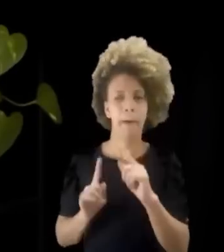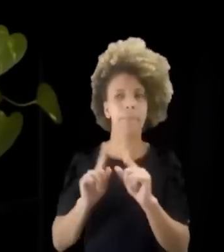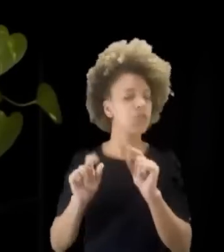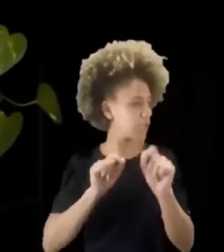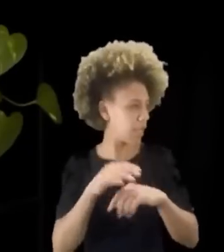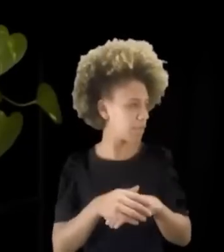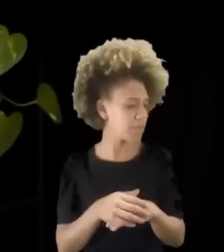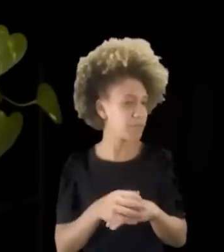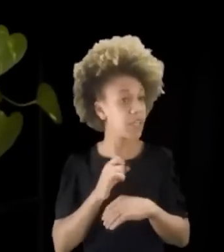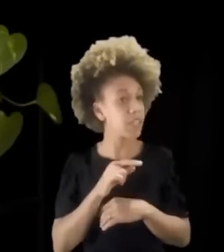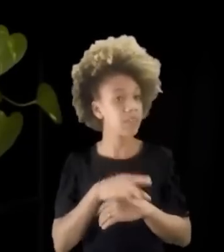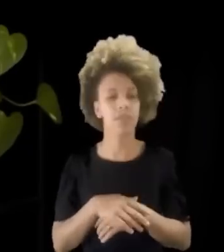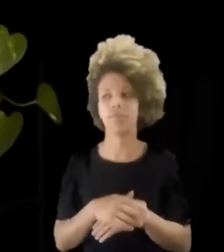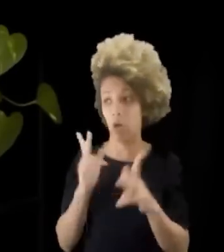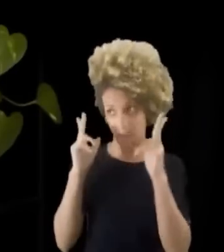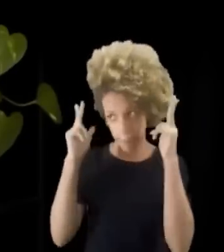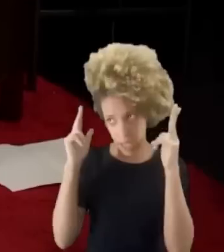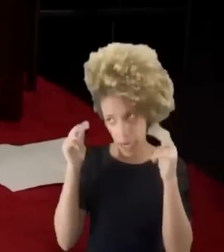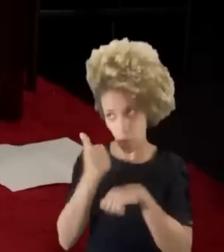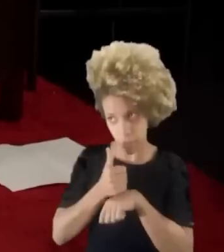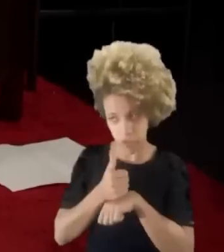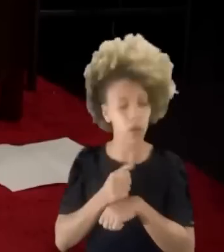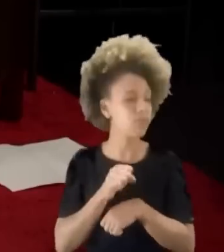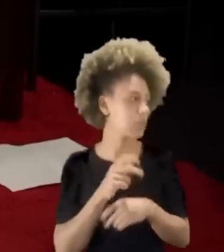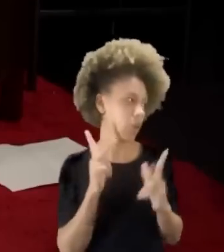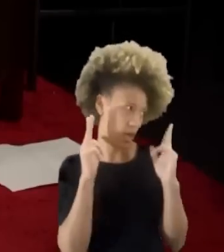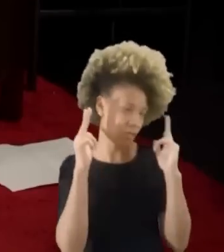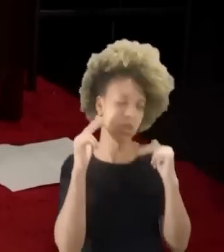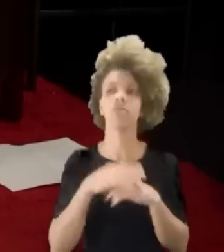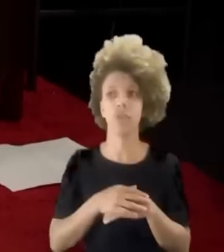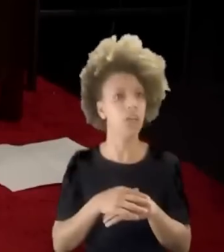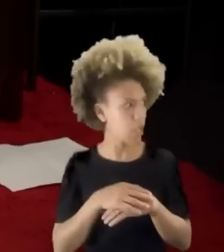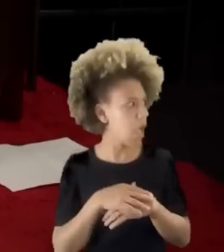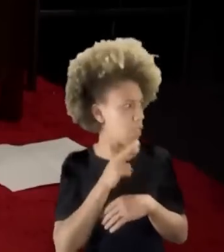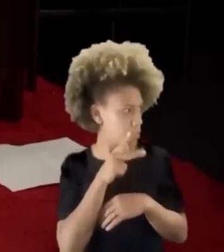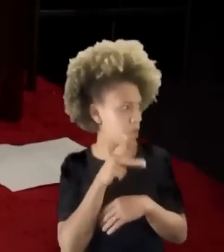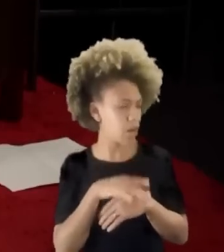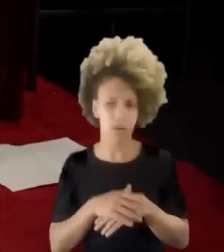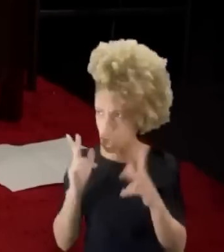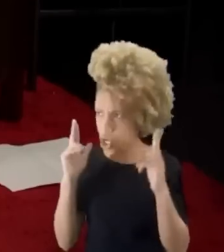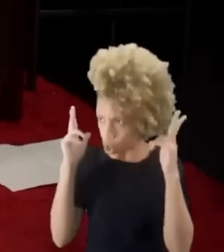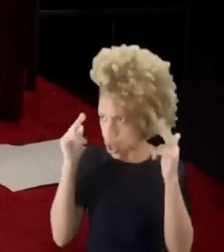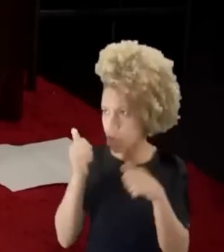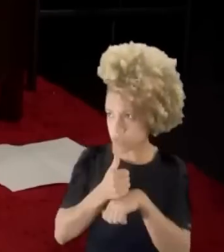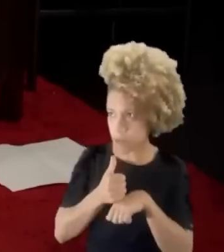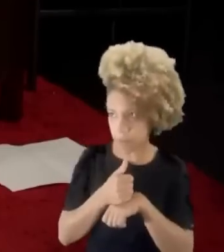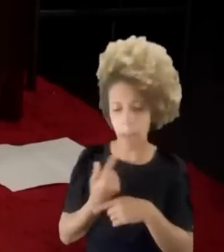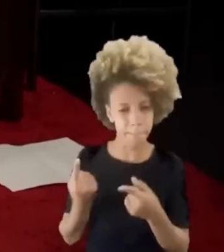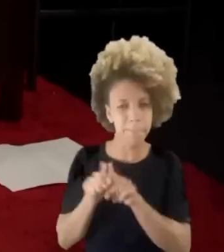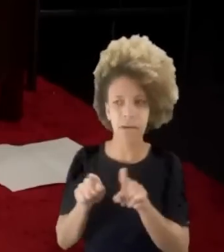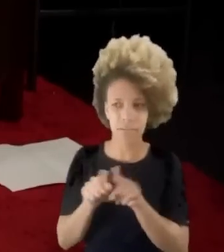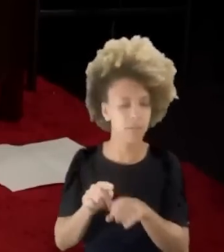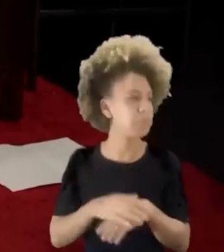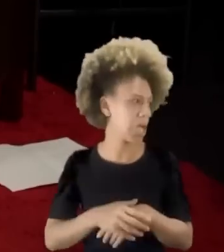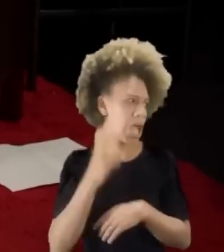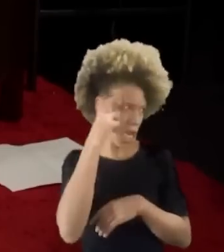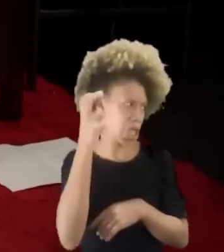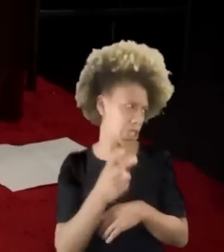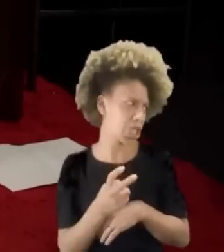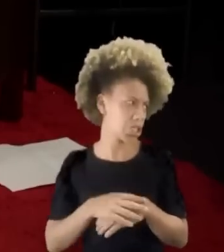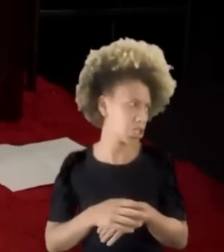o que aquela coisa assim tipo você não cabeleireiro é o eu meu